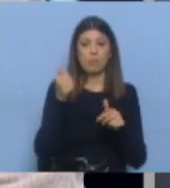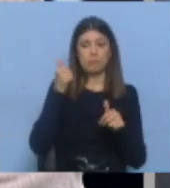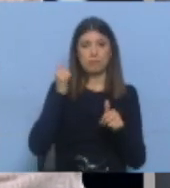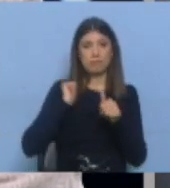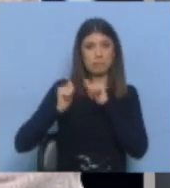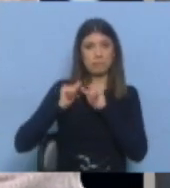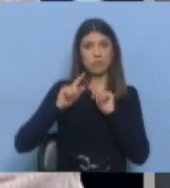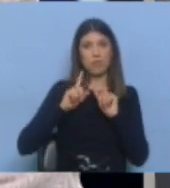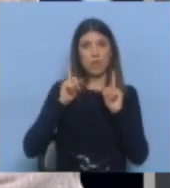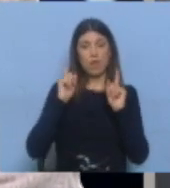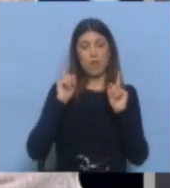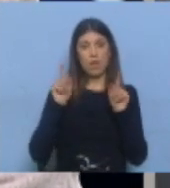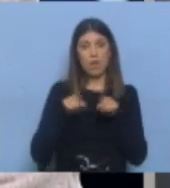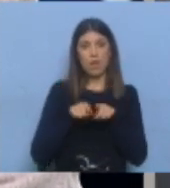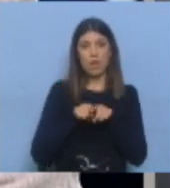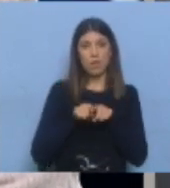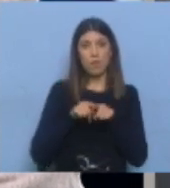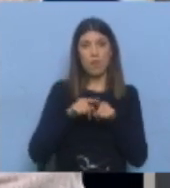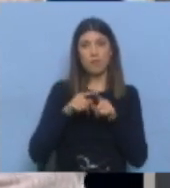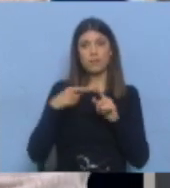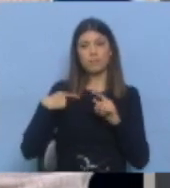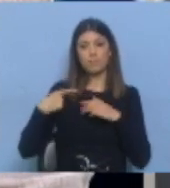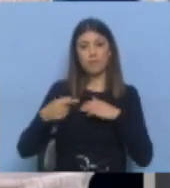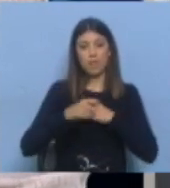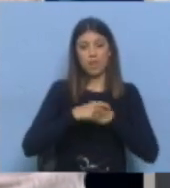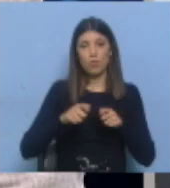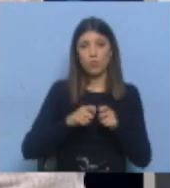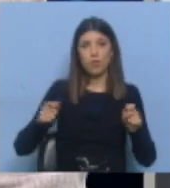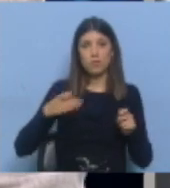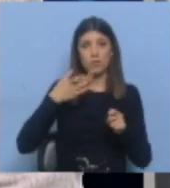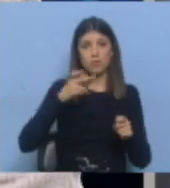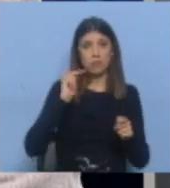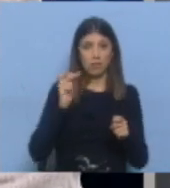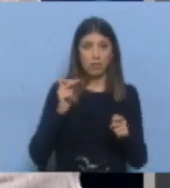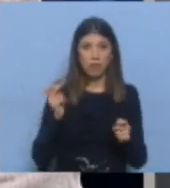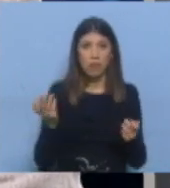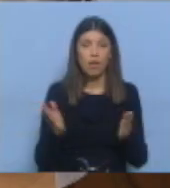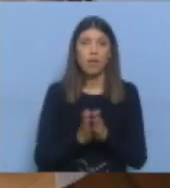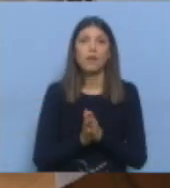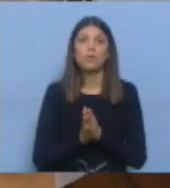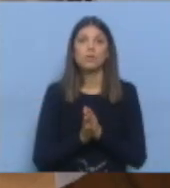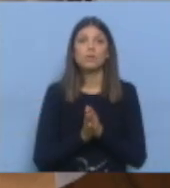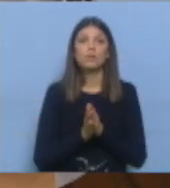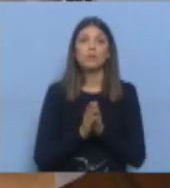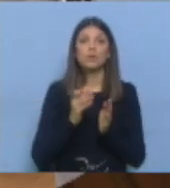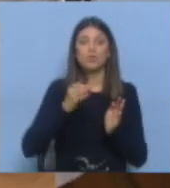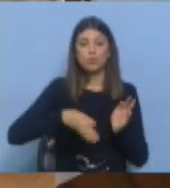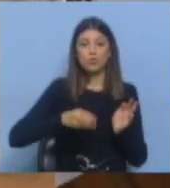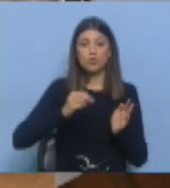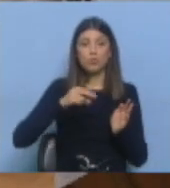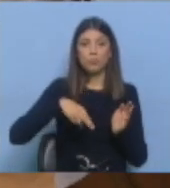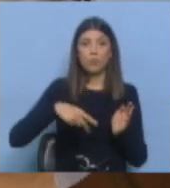do pontificado, historicamente, são efetivamente 7 anos. João Paulo II desequilibra um bocado. É também o terceiro maior pontificado da